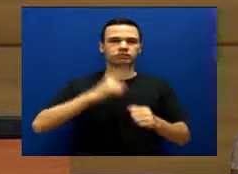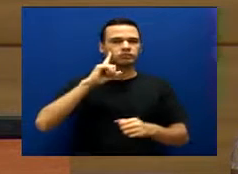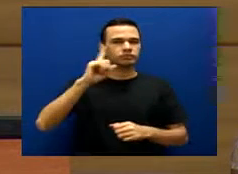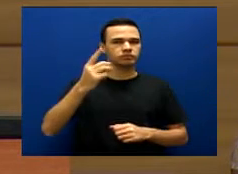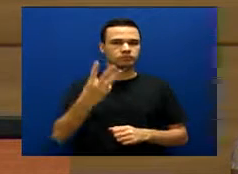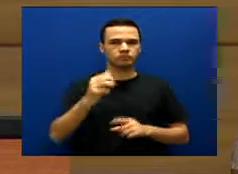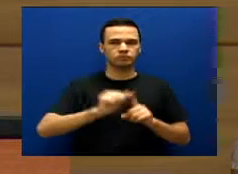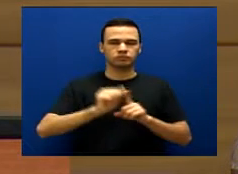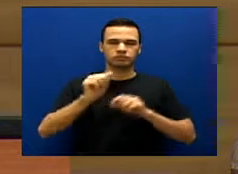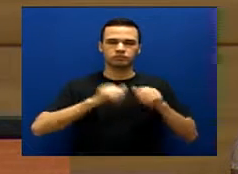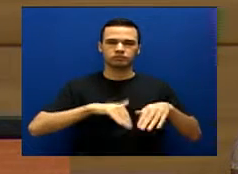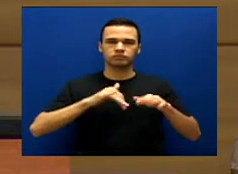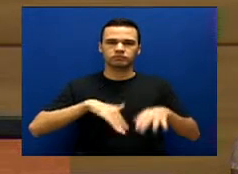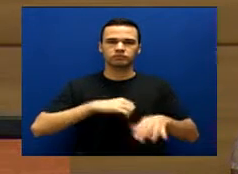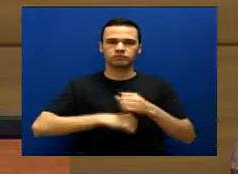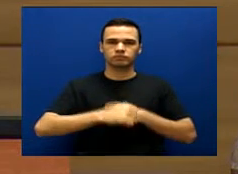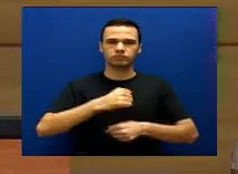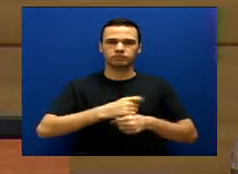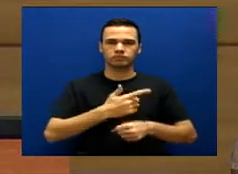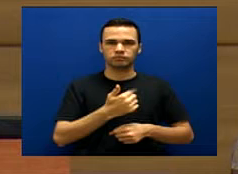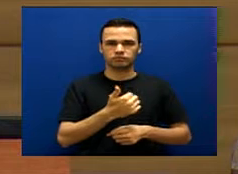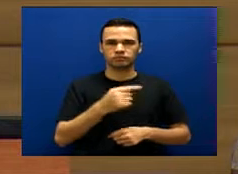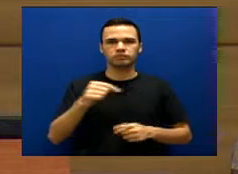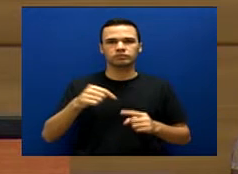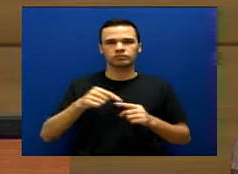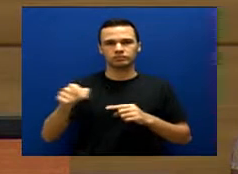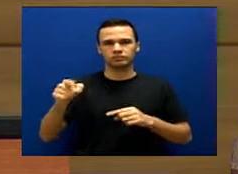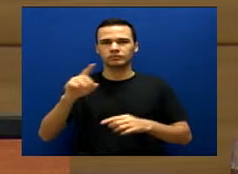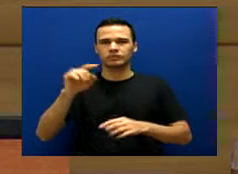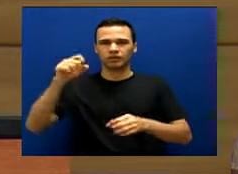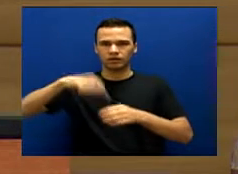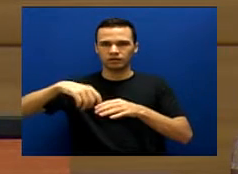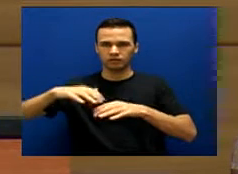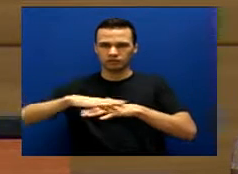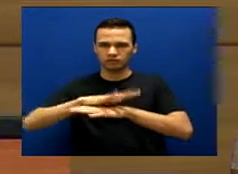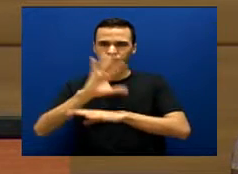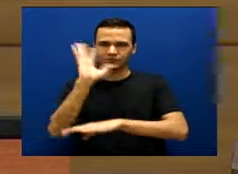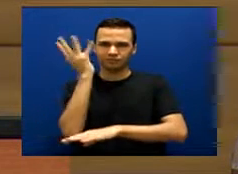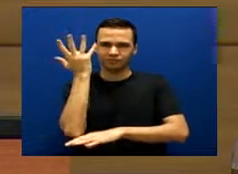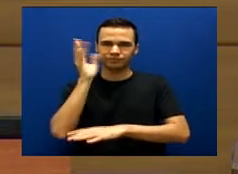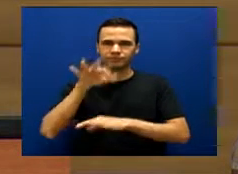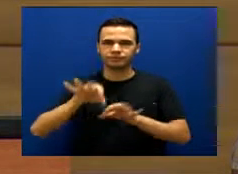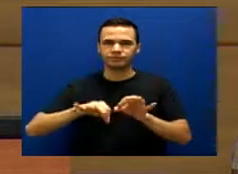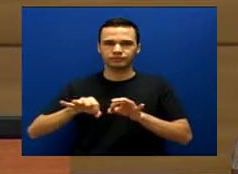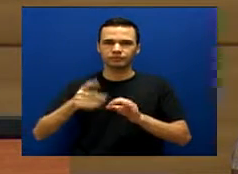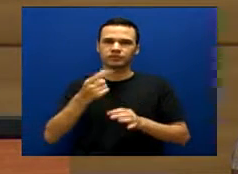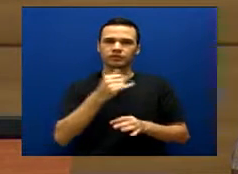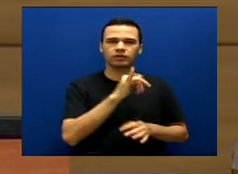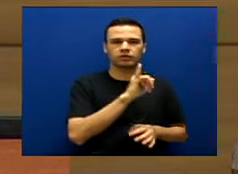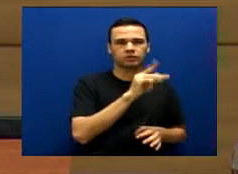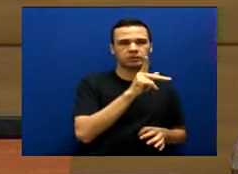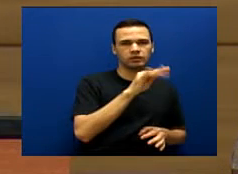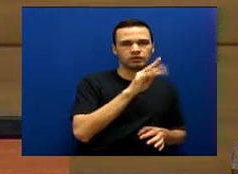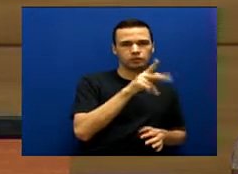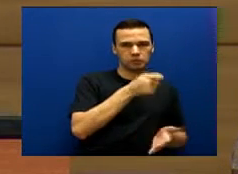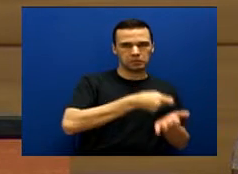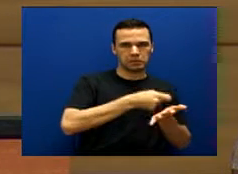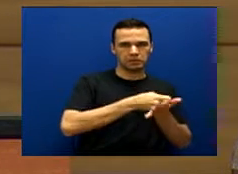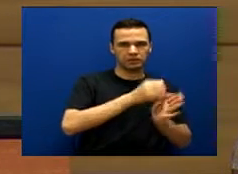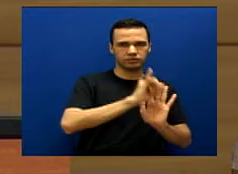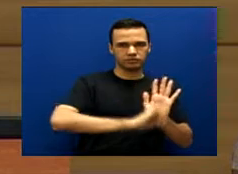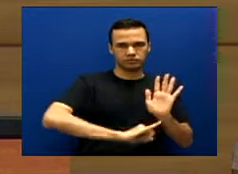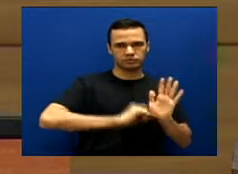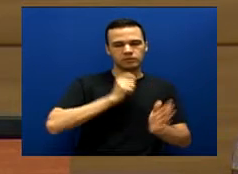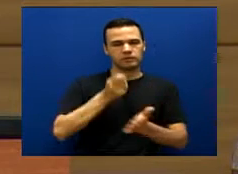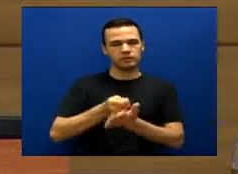de 2012, que dispõe sobre incentivo ao plantio e manutenção de árvores mediante desconto no IPTU, Imposto